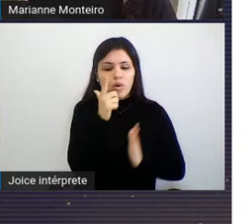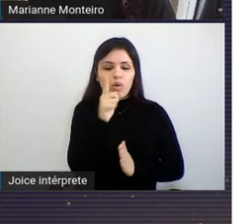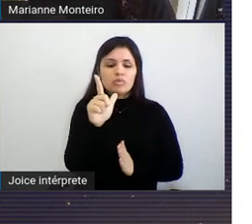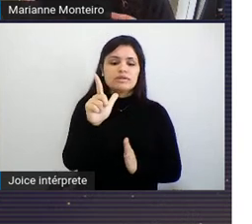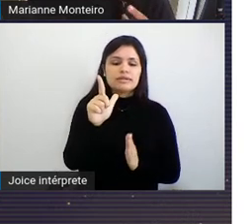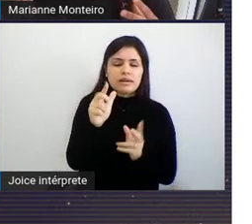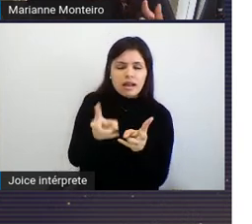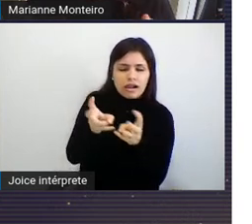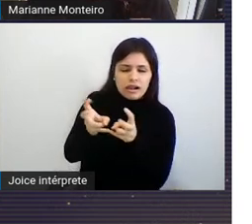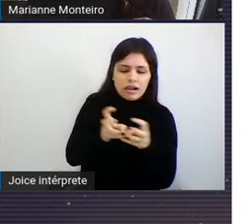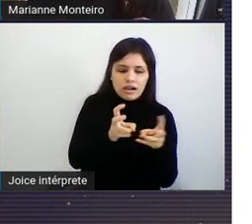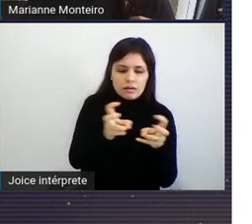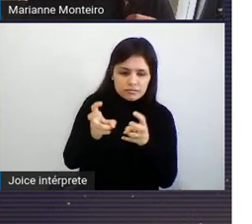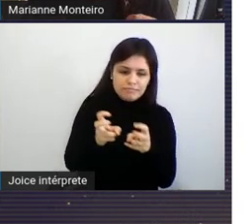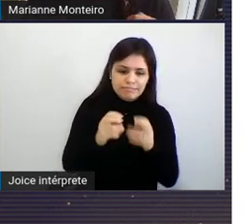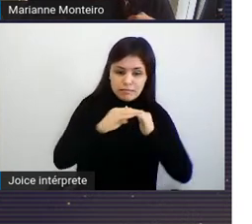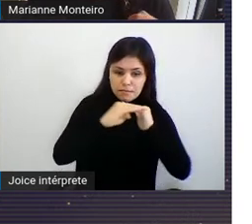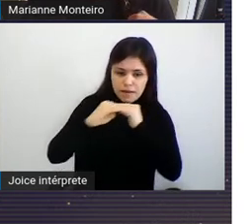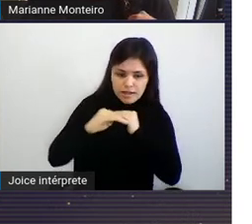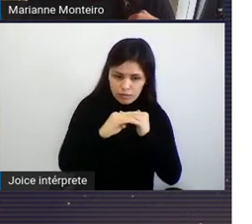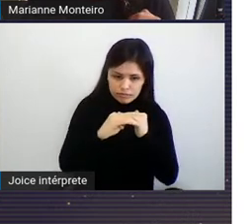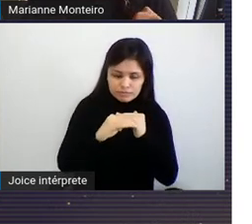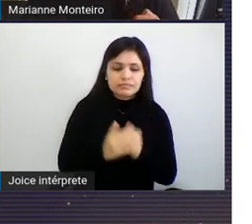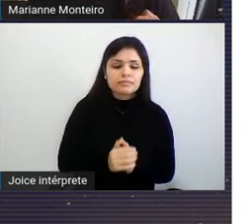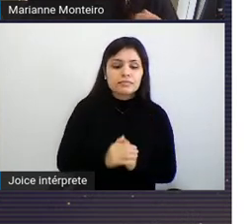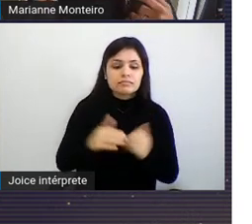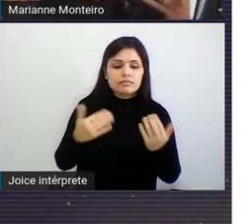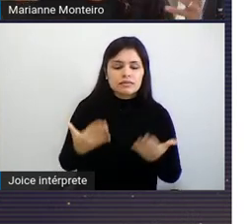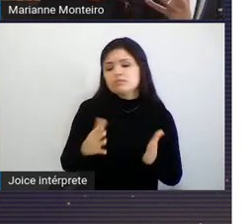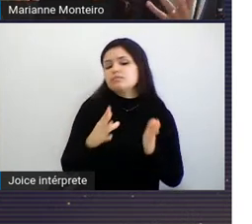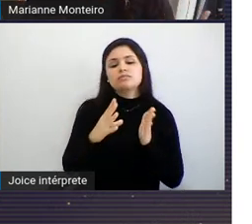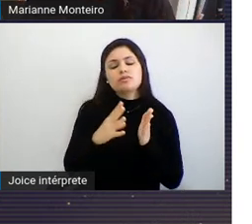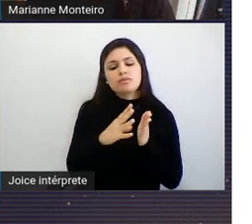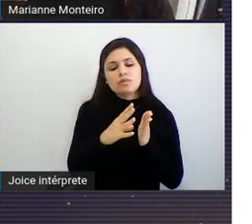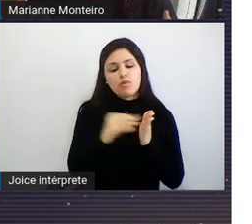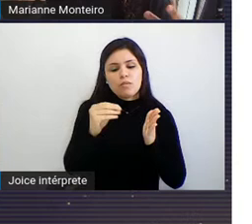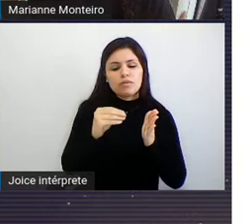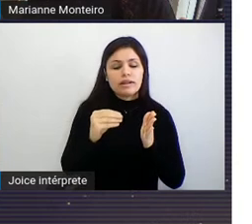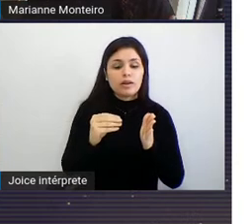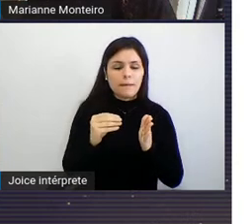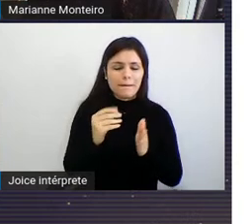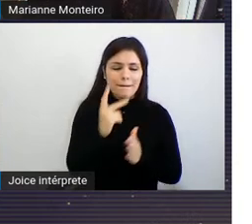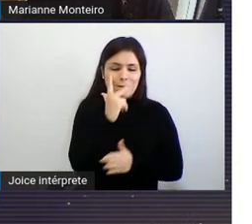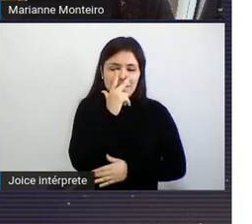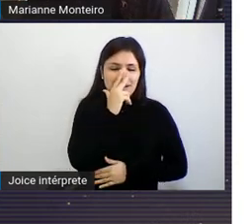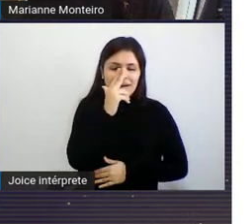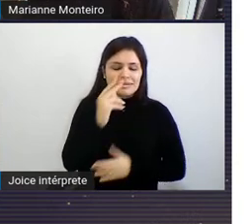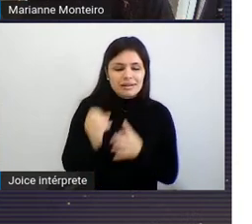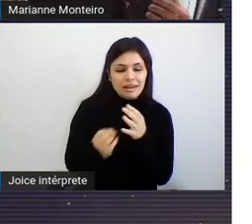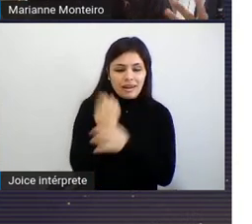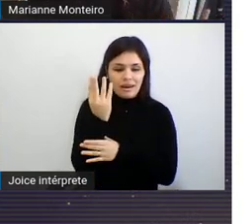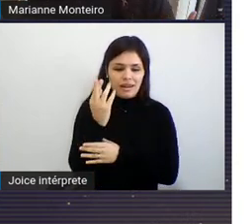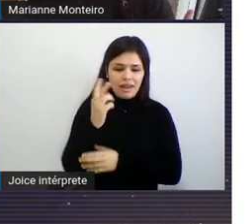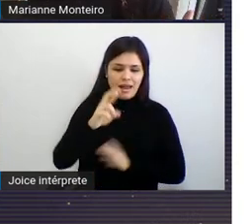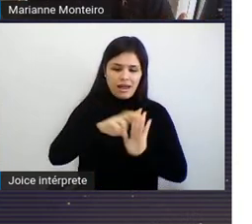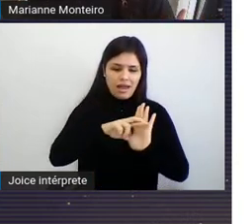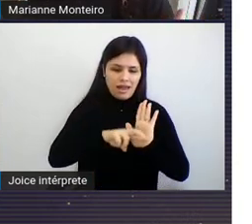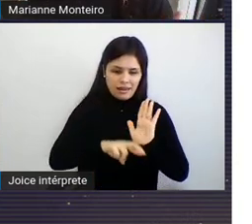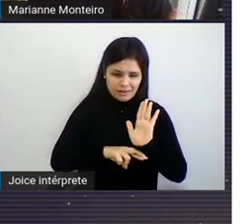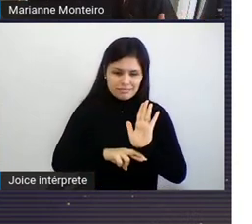padrões. Então, que o próprio modelo consiga meio que inventar suas regras de como operar. Então, isso parecia